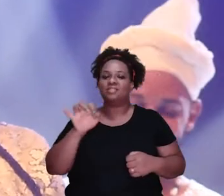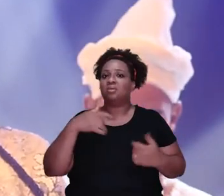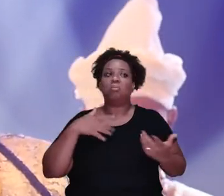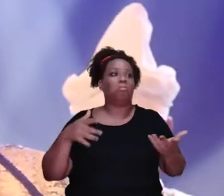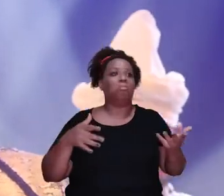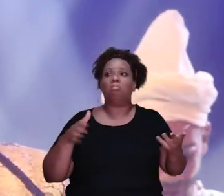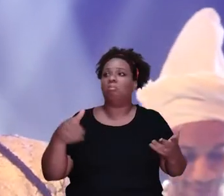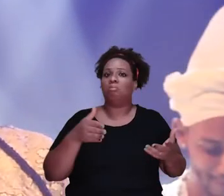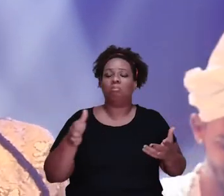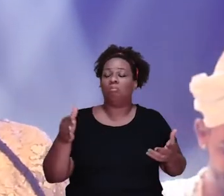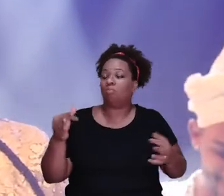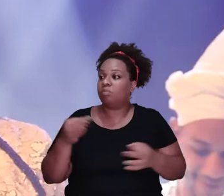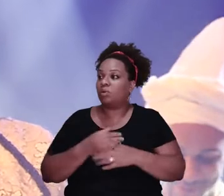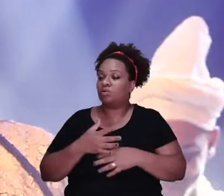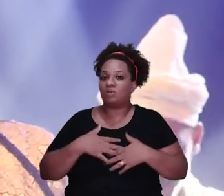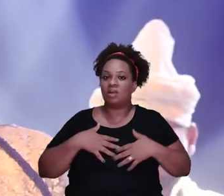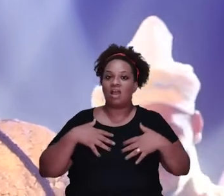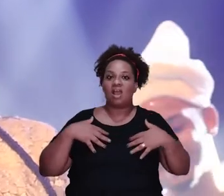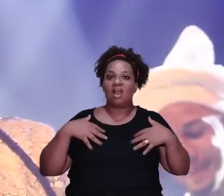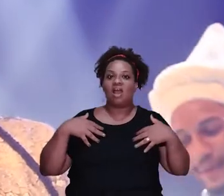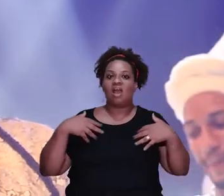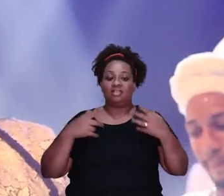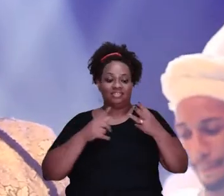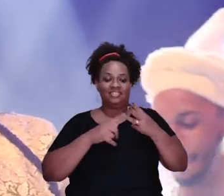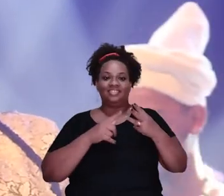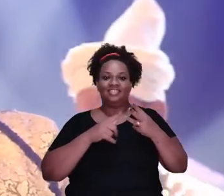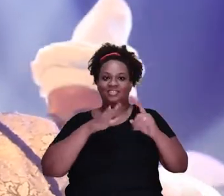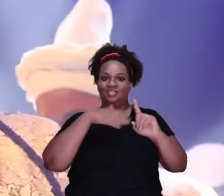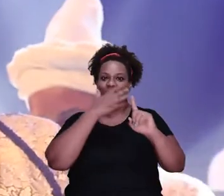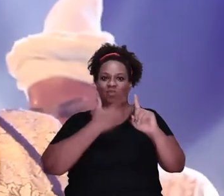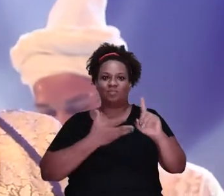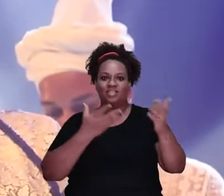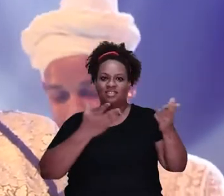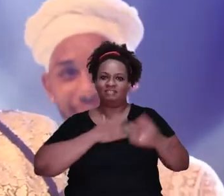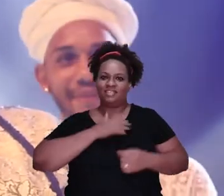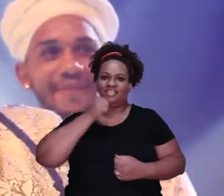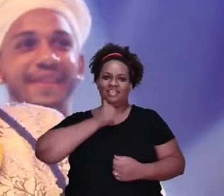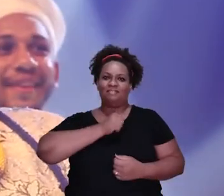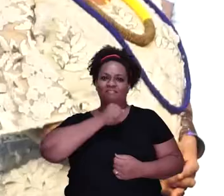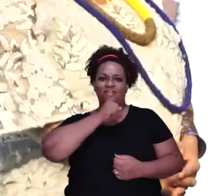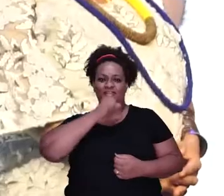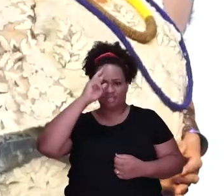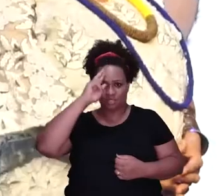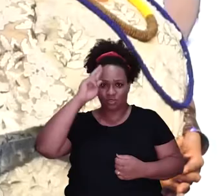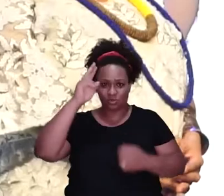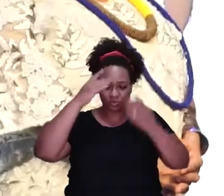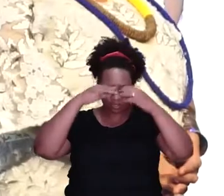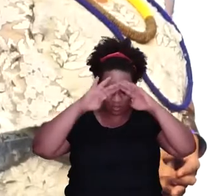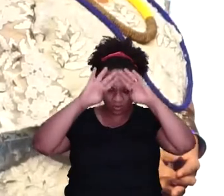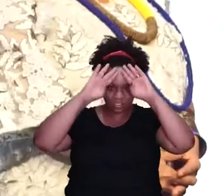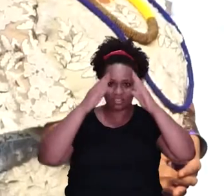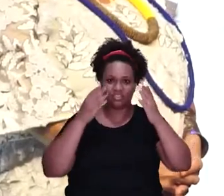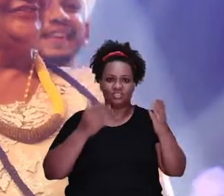Betty e eu nem sabia para onde eu tava indo e sai dali Encantada terceiro por ser homenageada com a minha mãe com